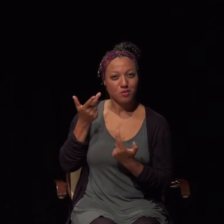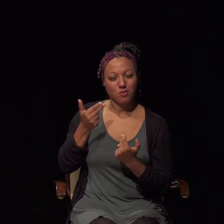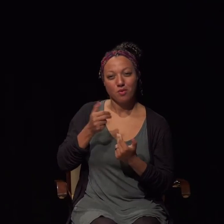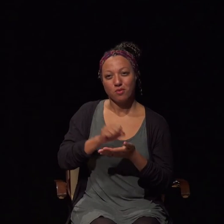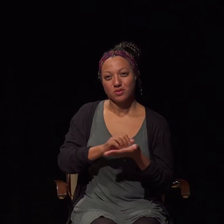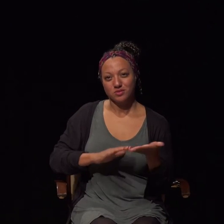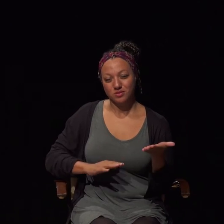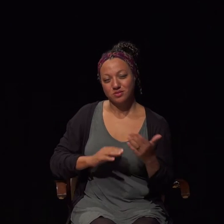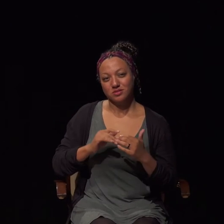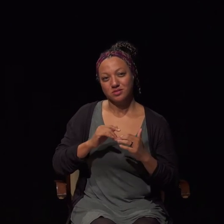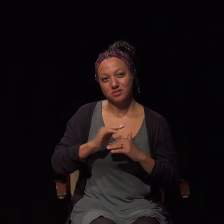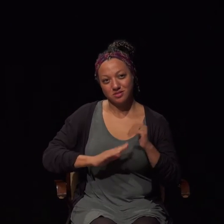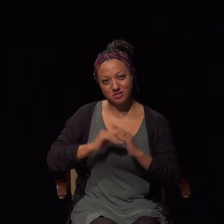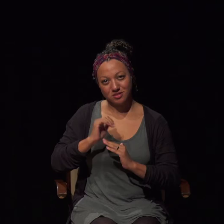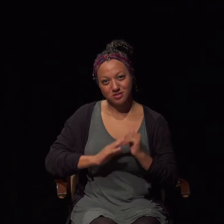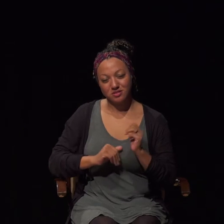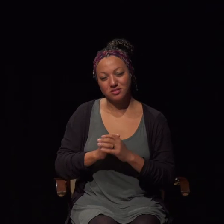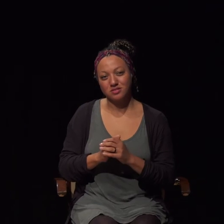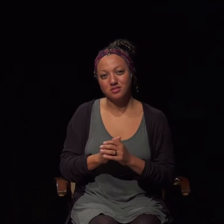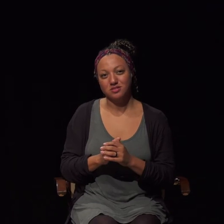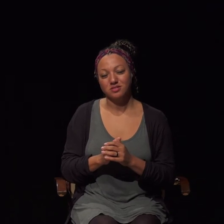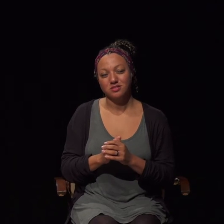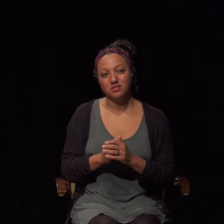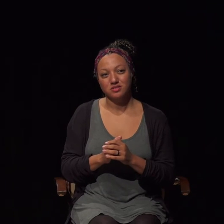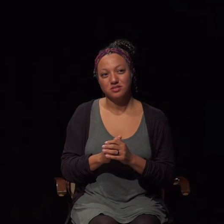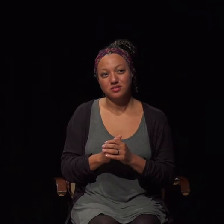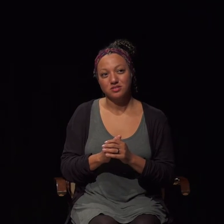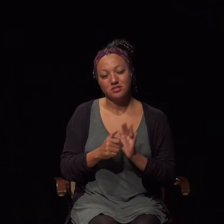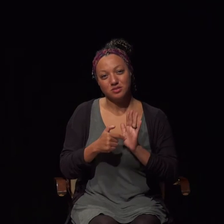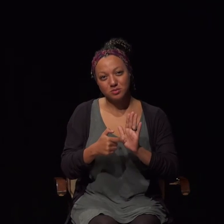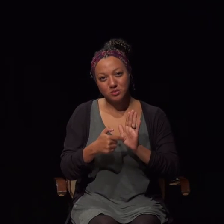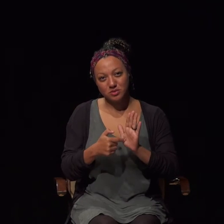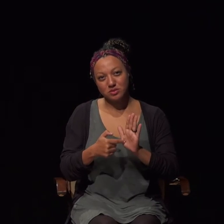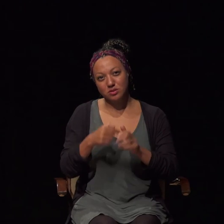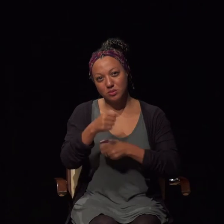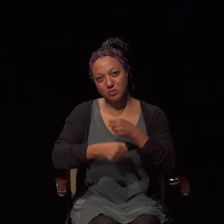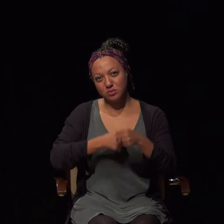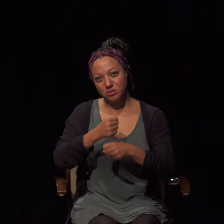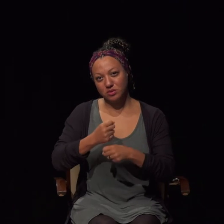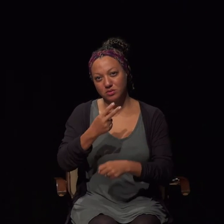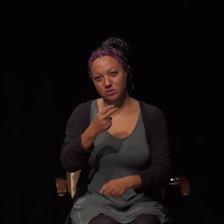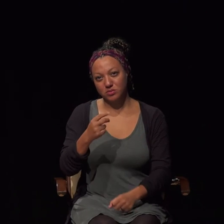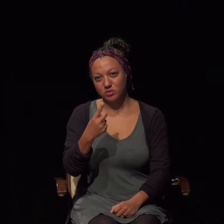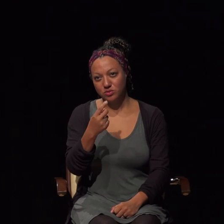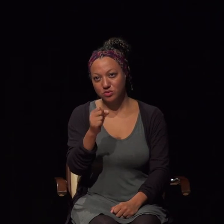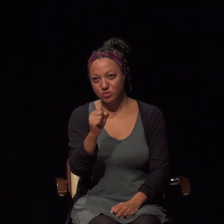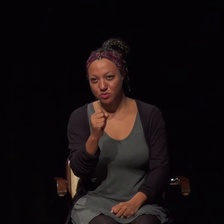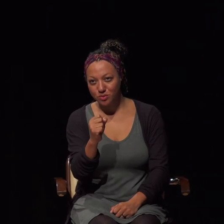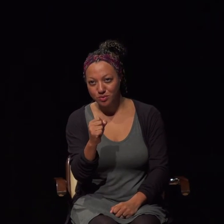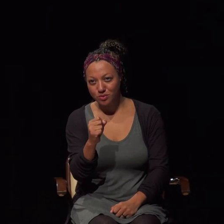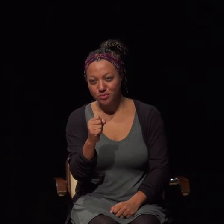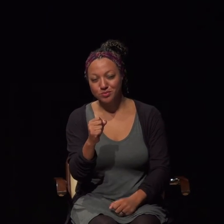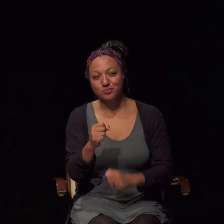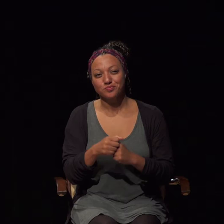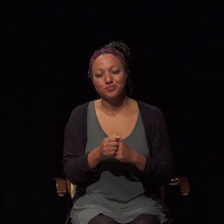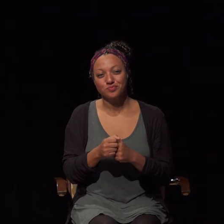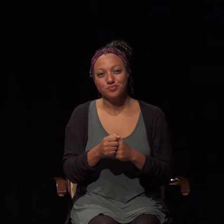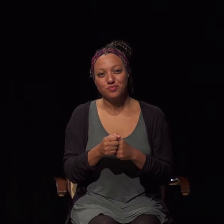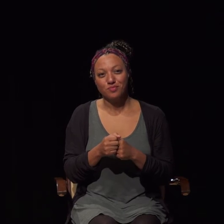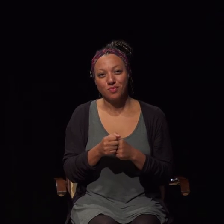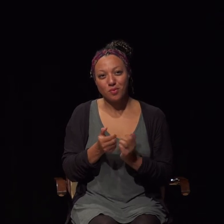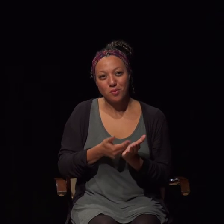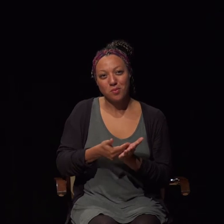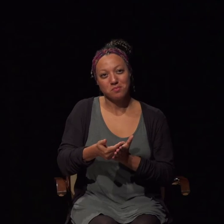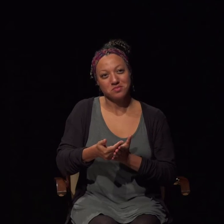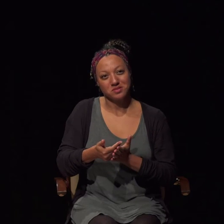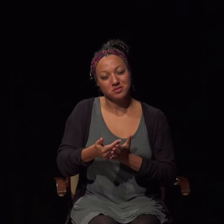exercício de produção da exposição de 2018 um exercício de esquentamento dos